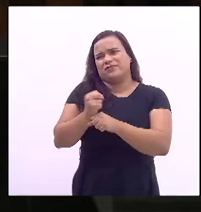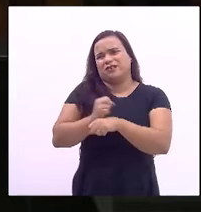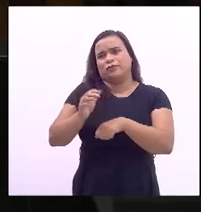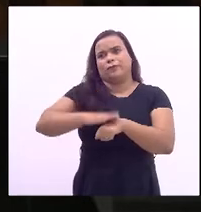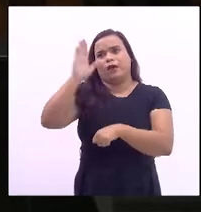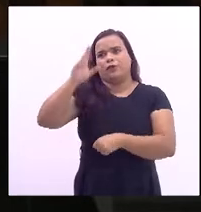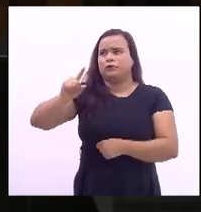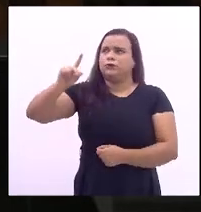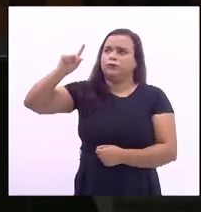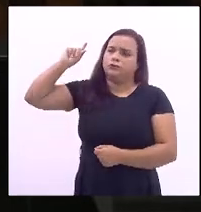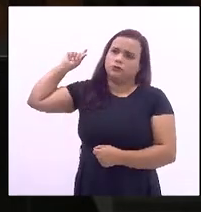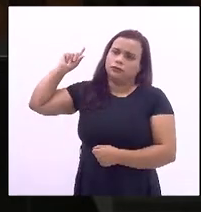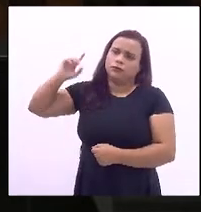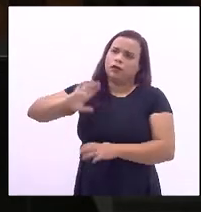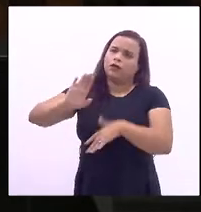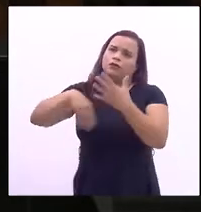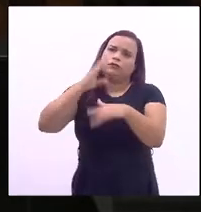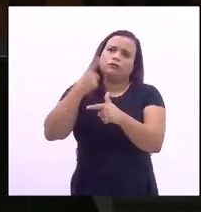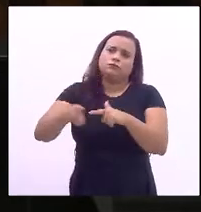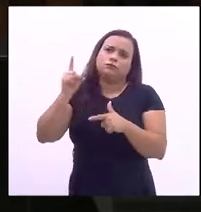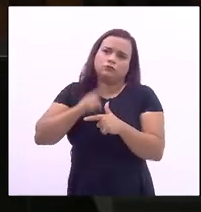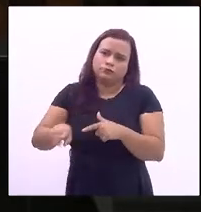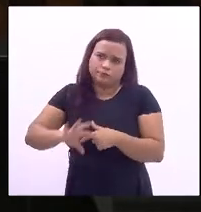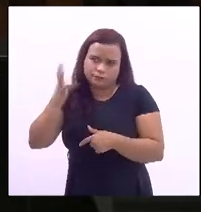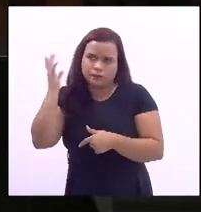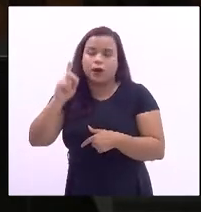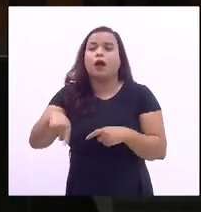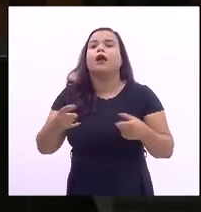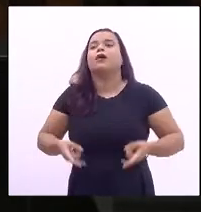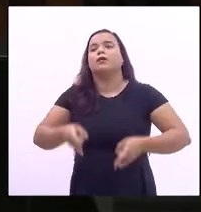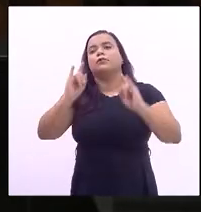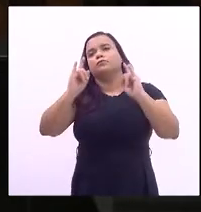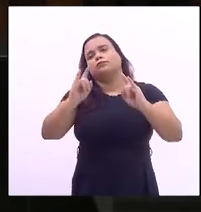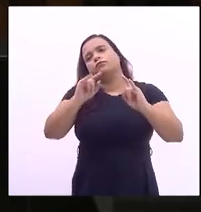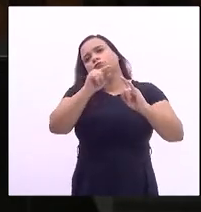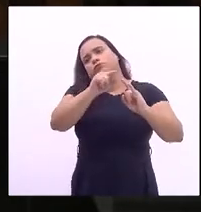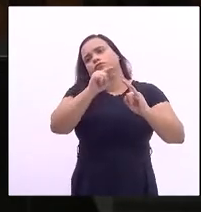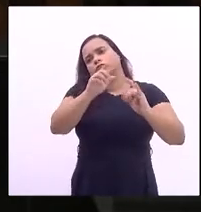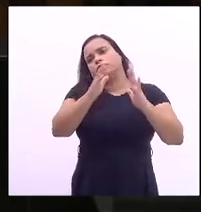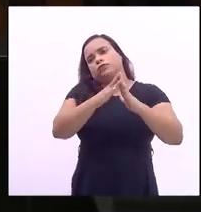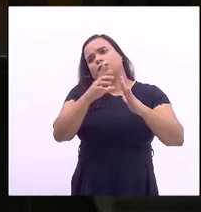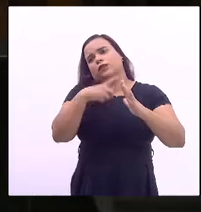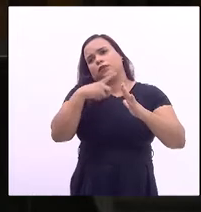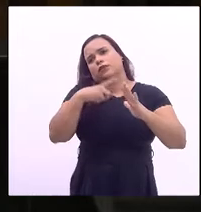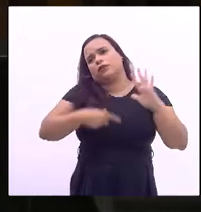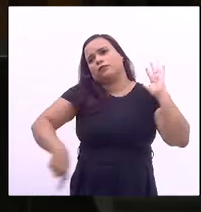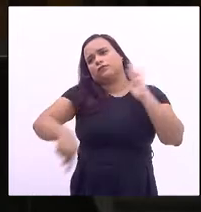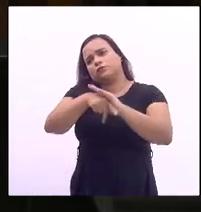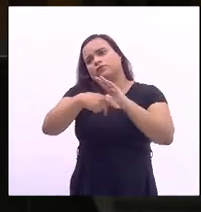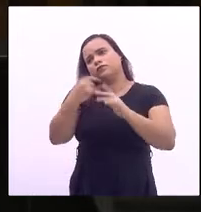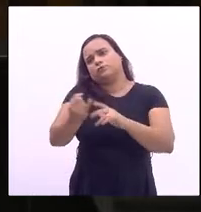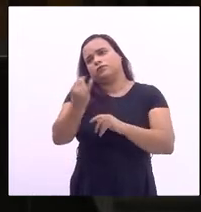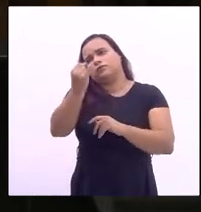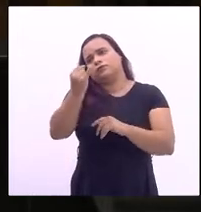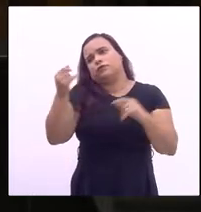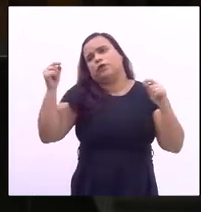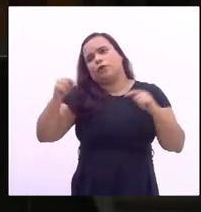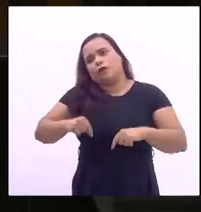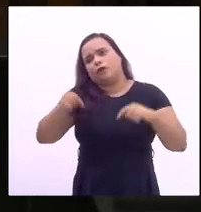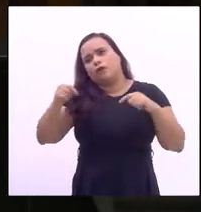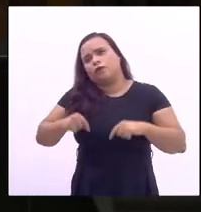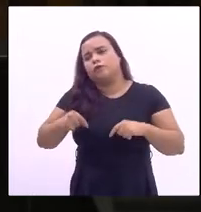depois de um embrulho é um imóvel é que tem uma particularidade que hoje em dia